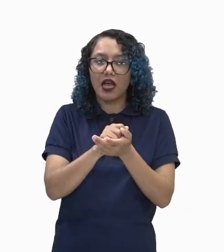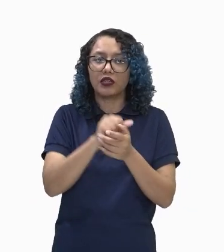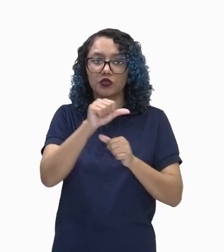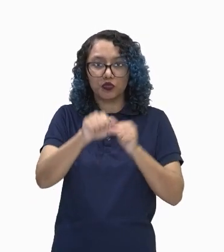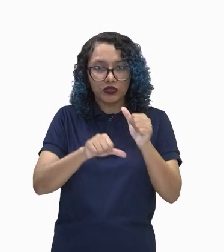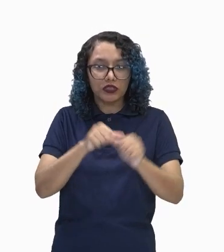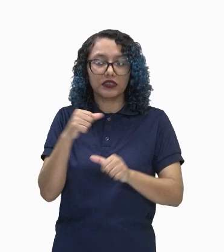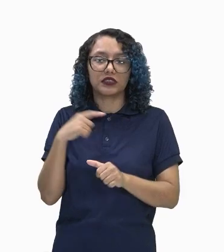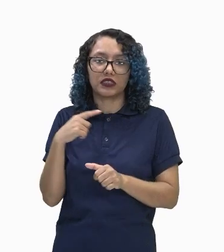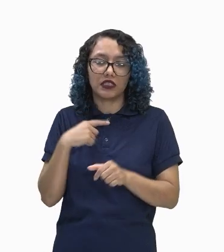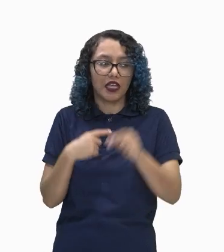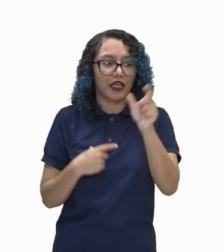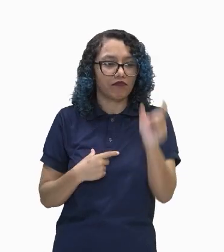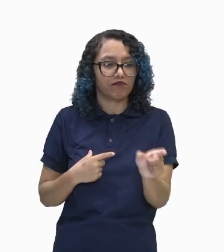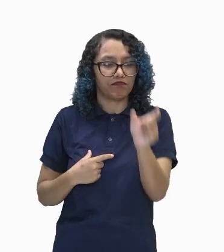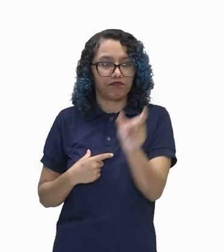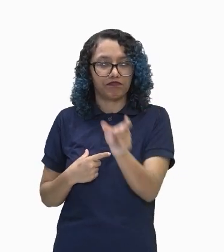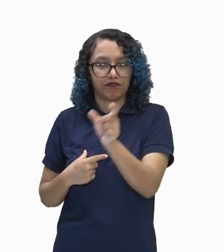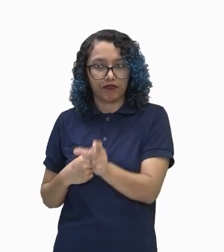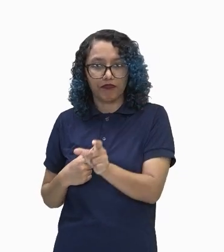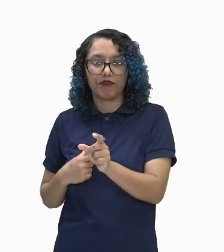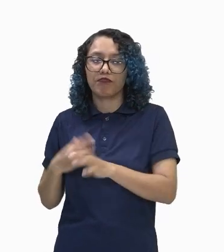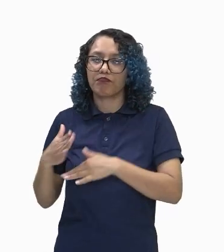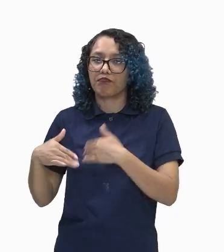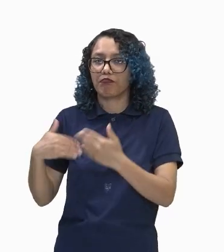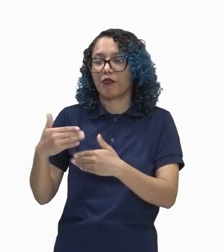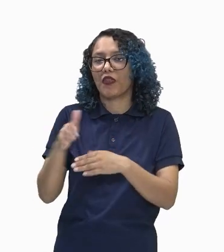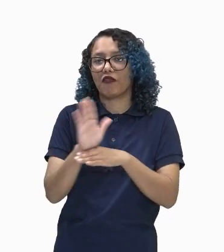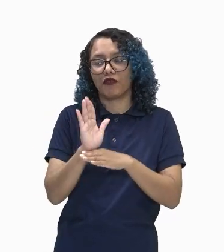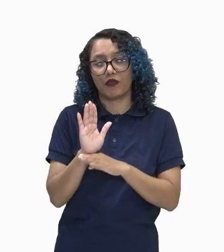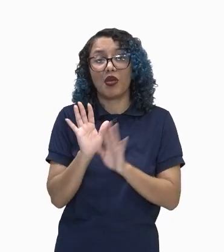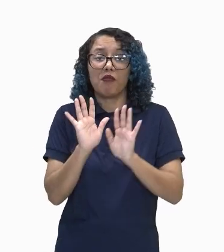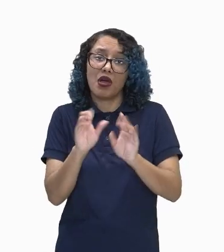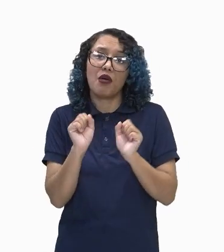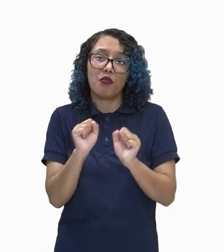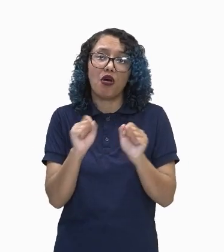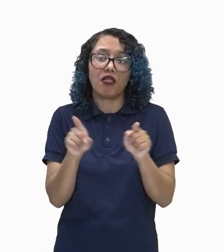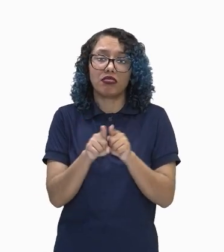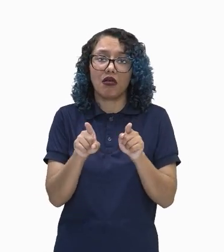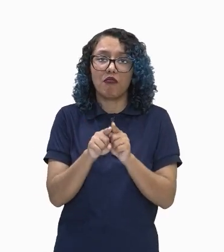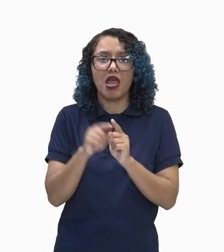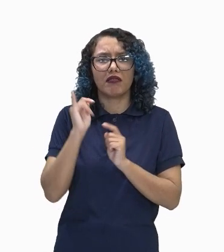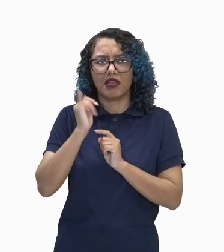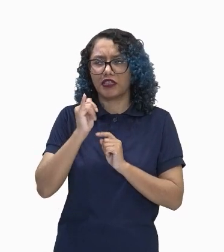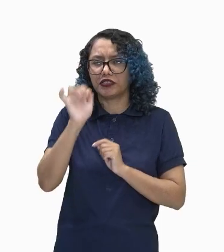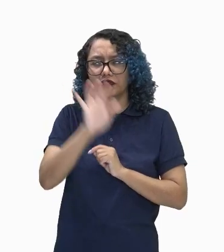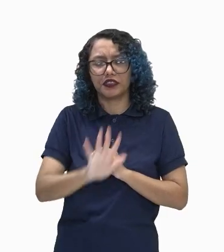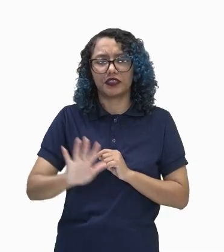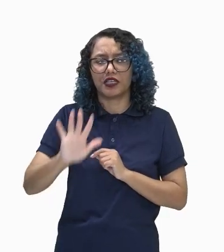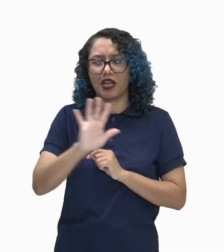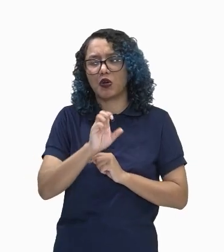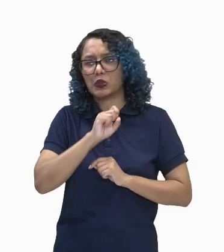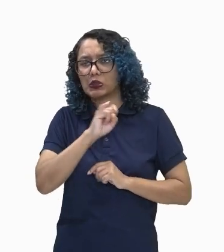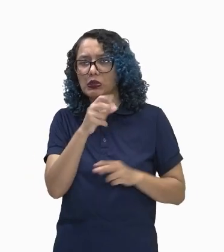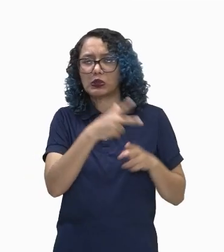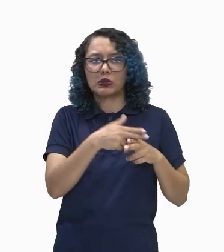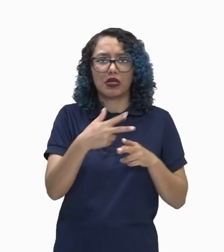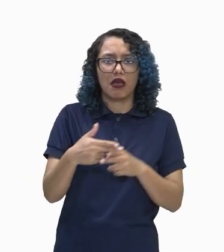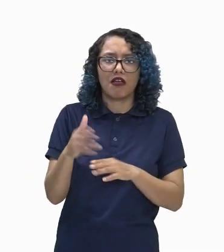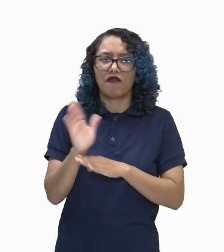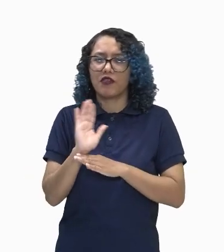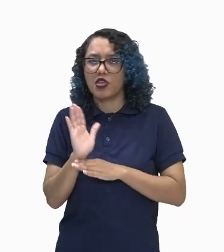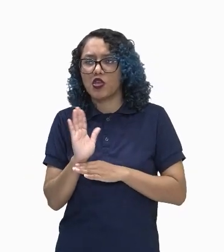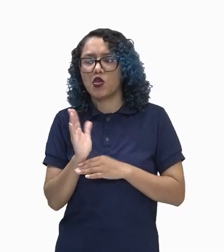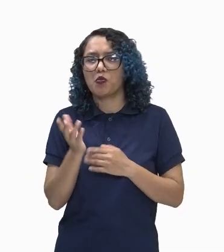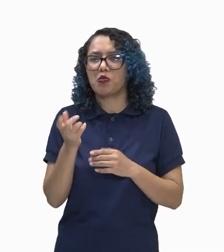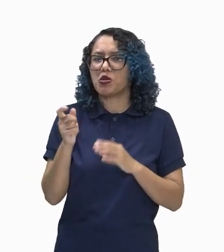personagens, enfim, ao longo do filme. A gente colocou aí ao longo do filme, mas pensem, ao longo da narrativa. Se for uma série, se for um filme, se for um vídeo